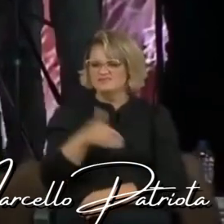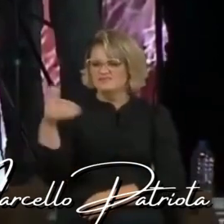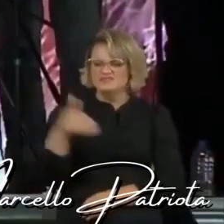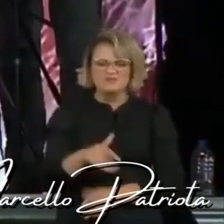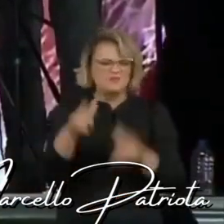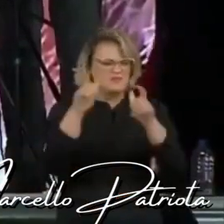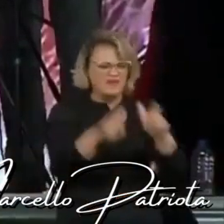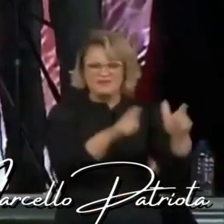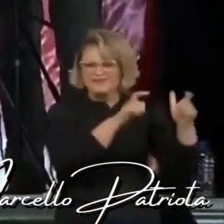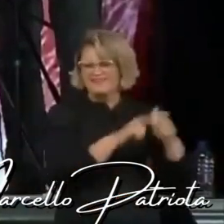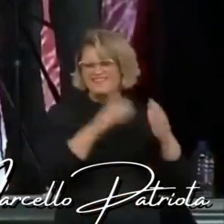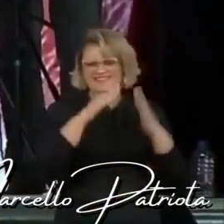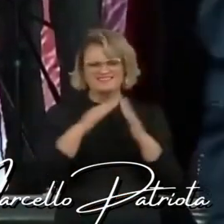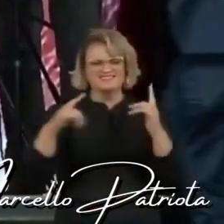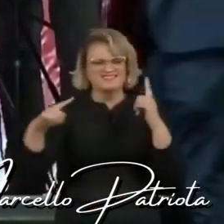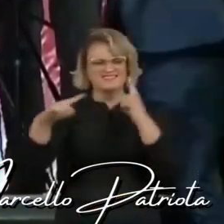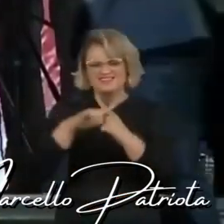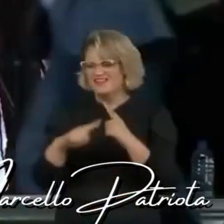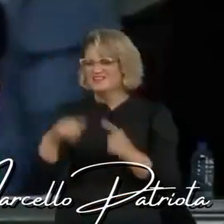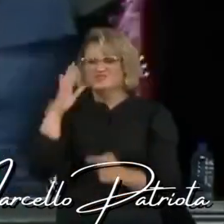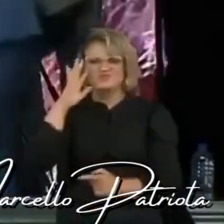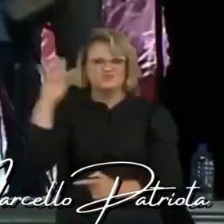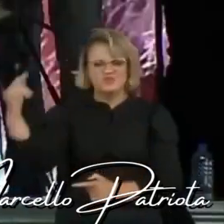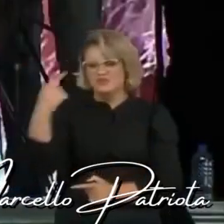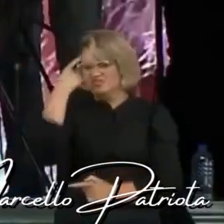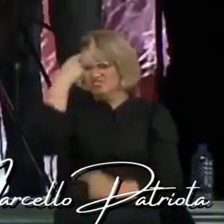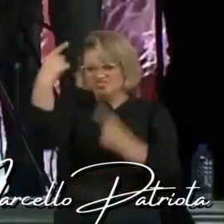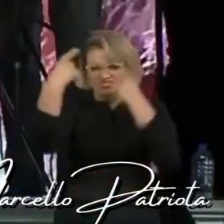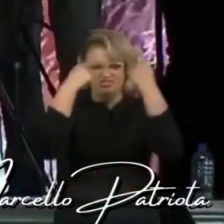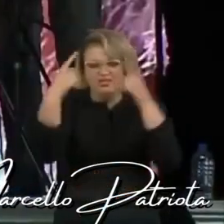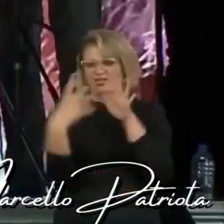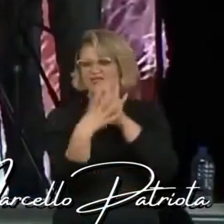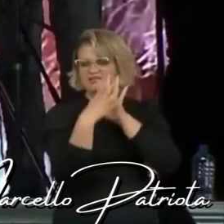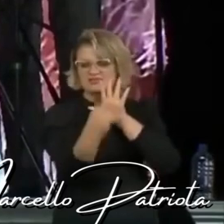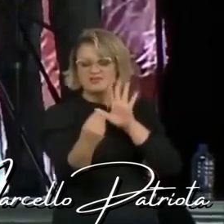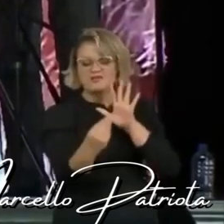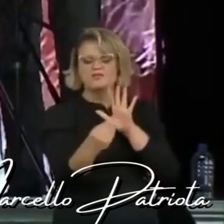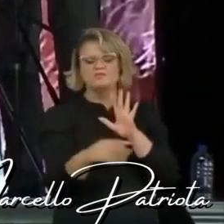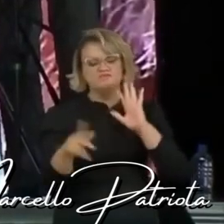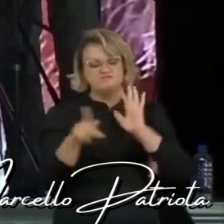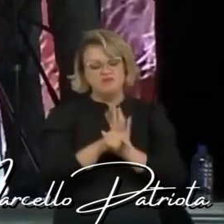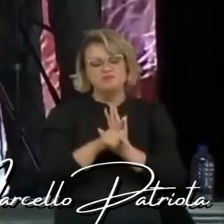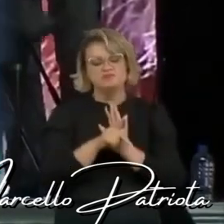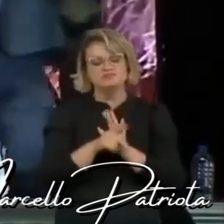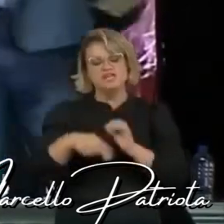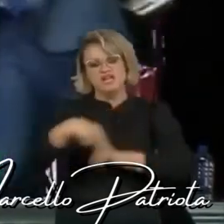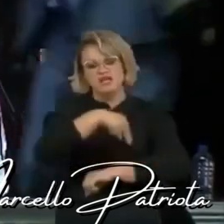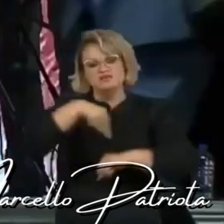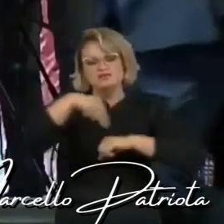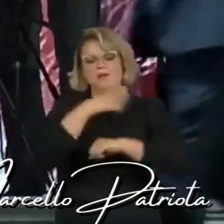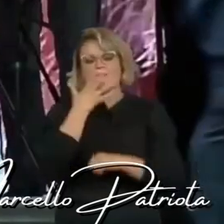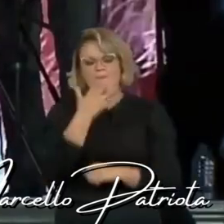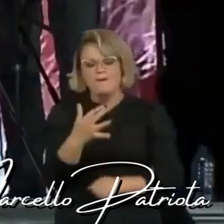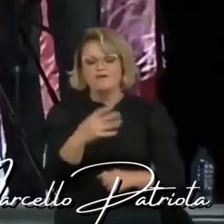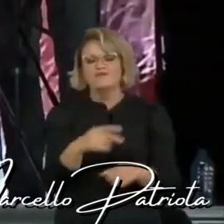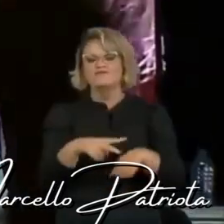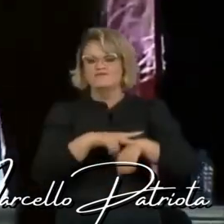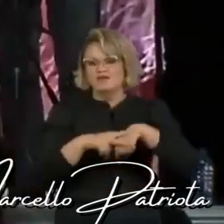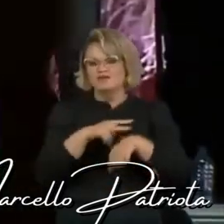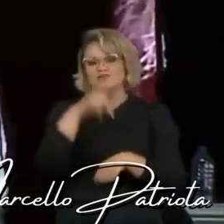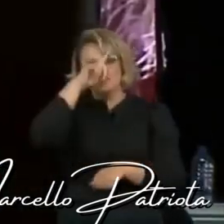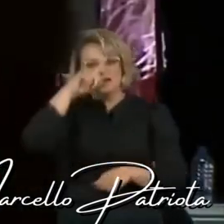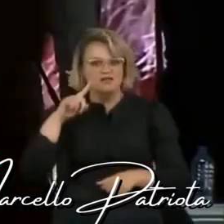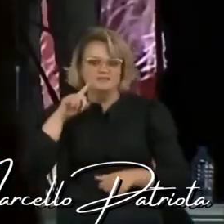casebre e templo, é sonho, ideia e exemplo da nação verde e amarela. Lula,